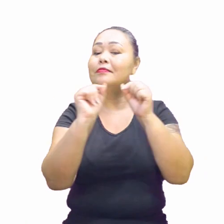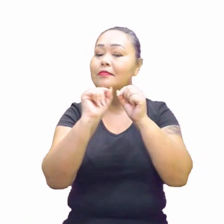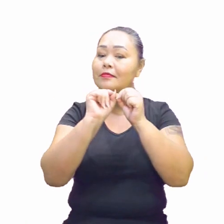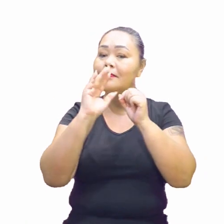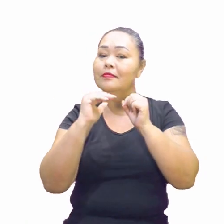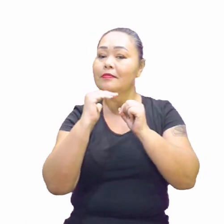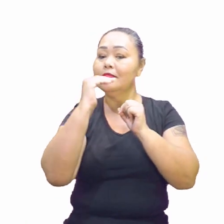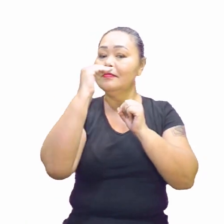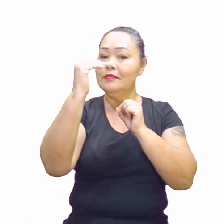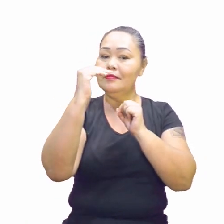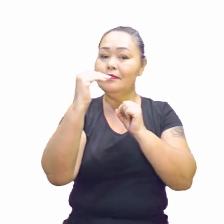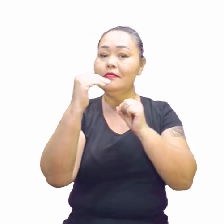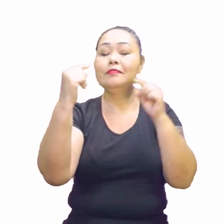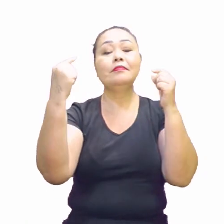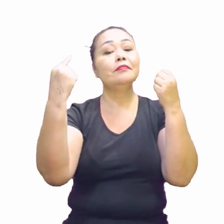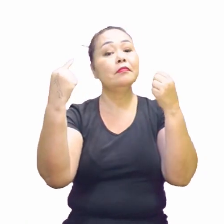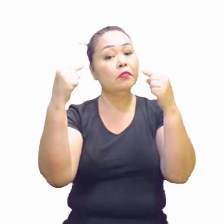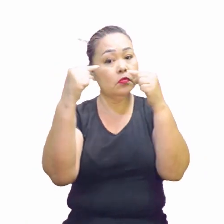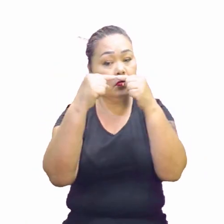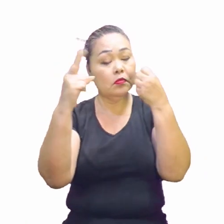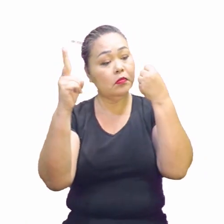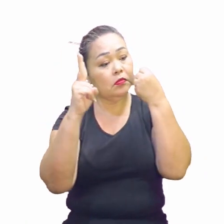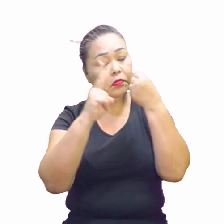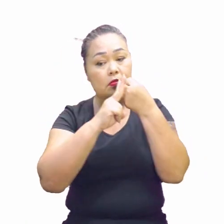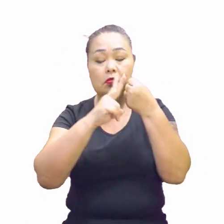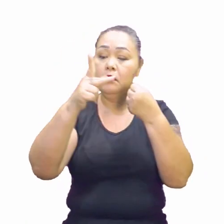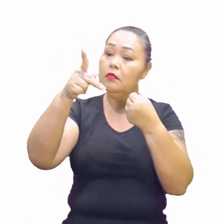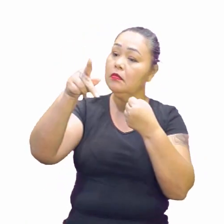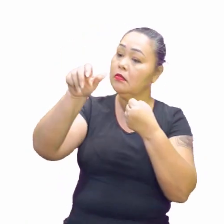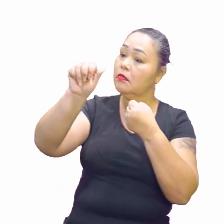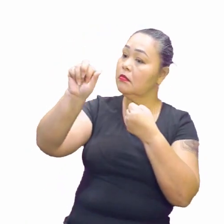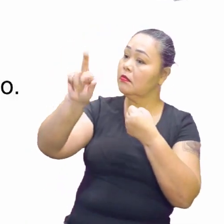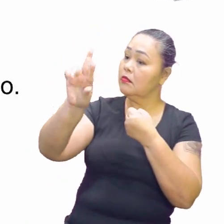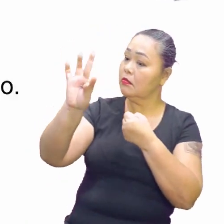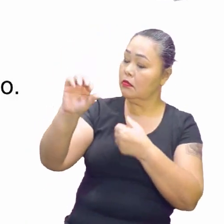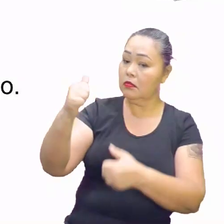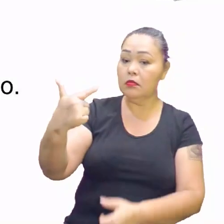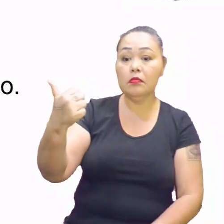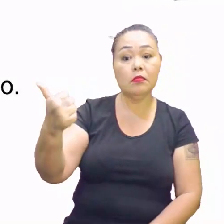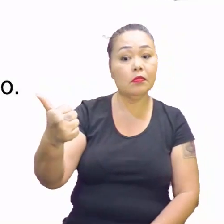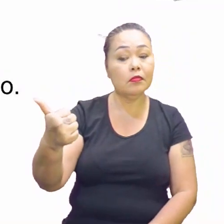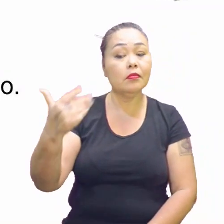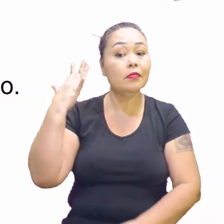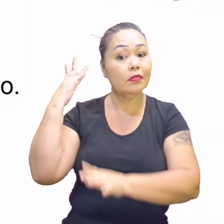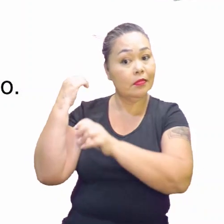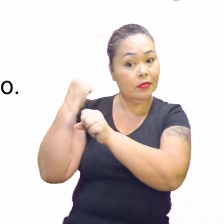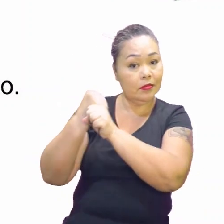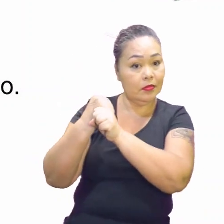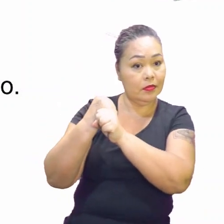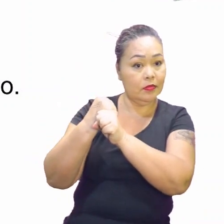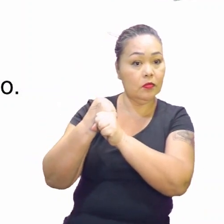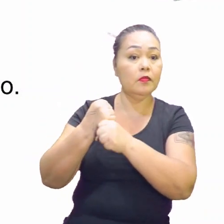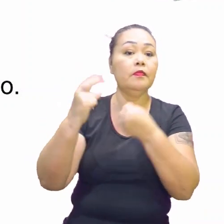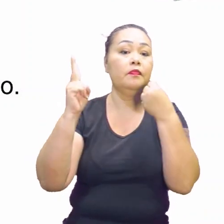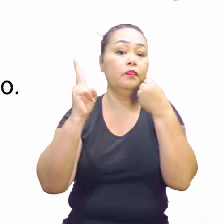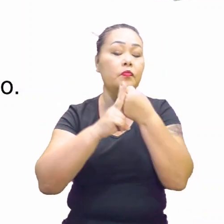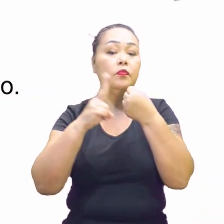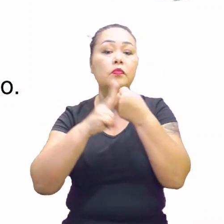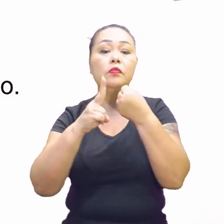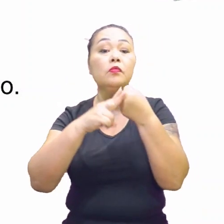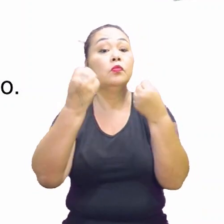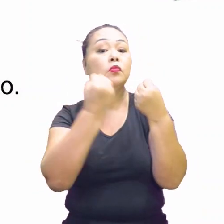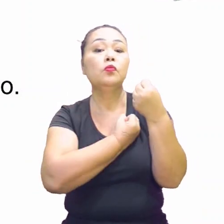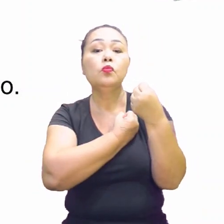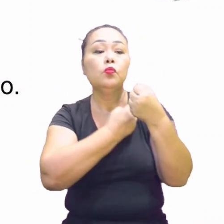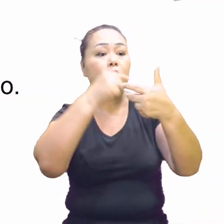norma padrão, concordância verbal, parte 1, revisão de conteúdo. O verbo concorda em número